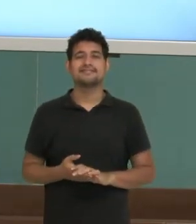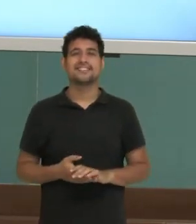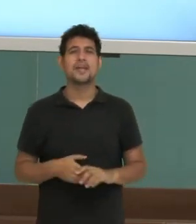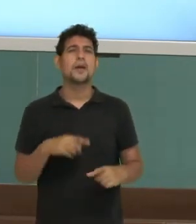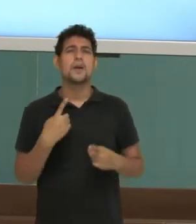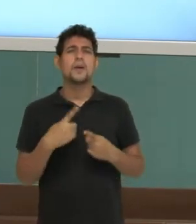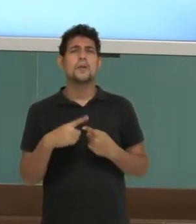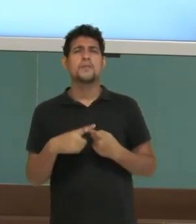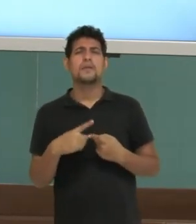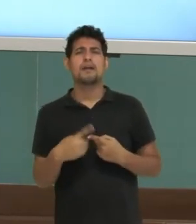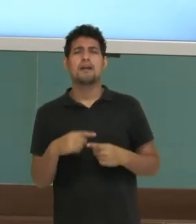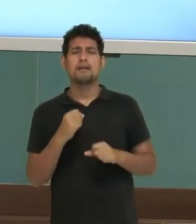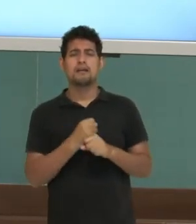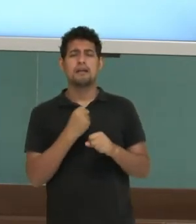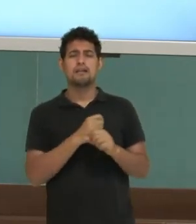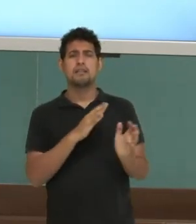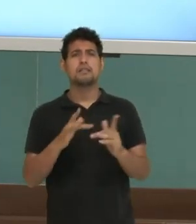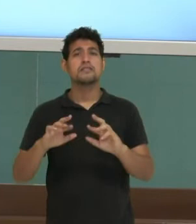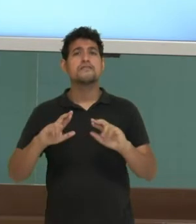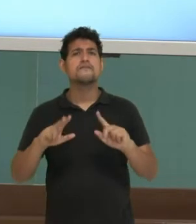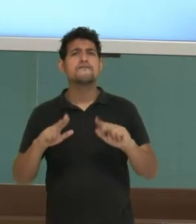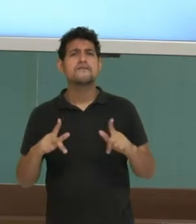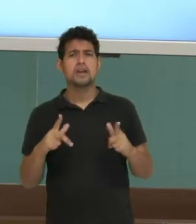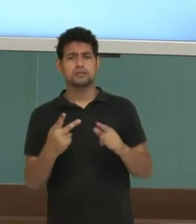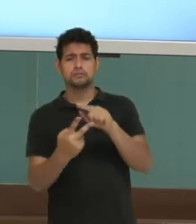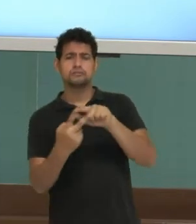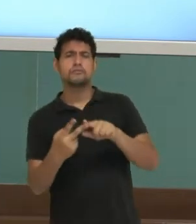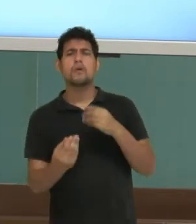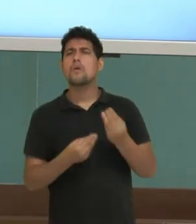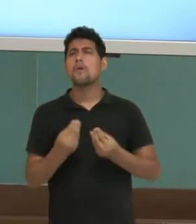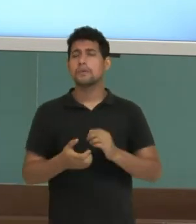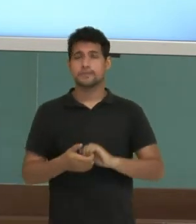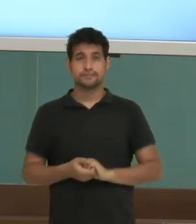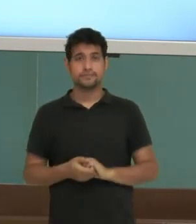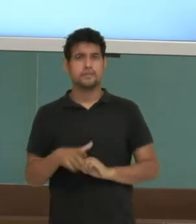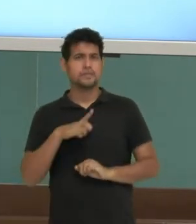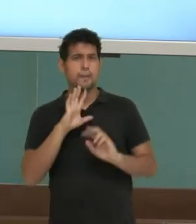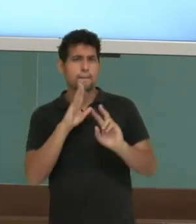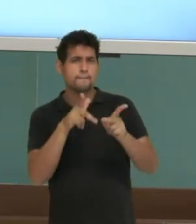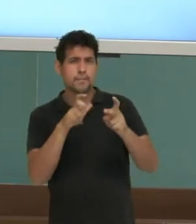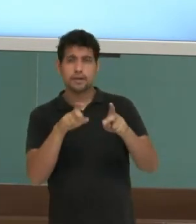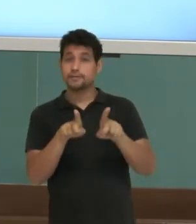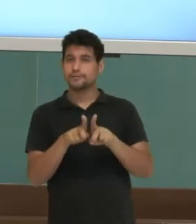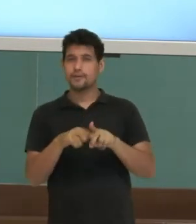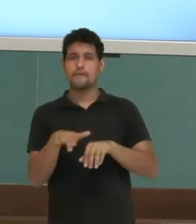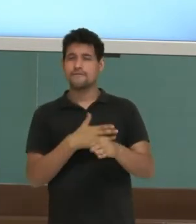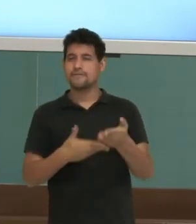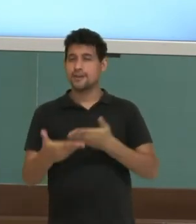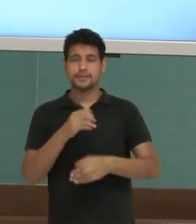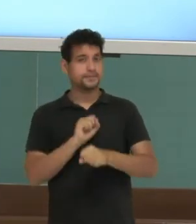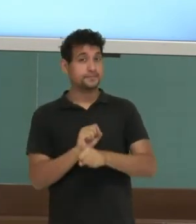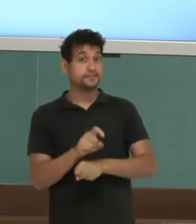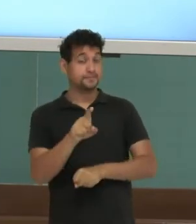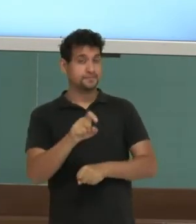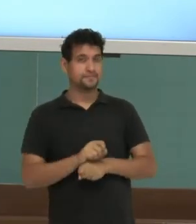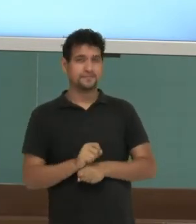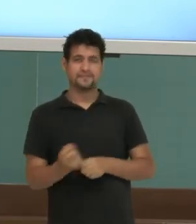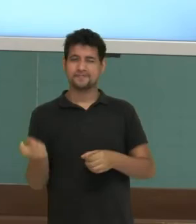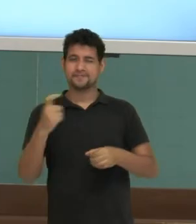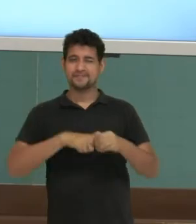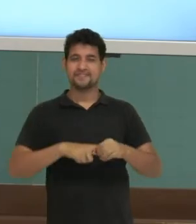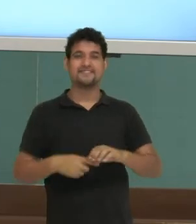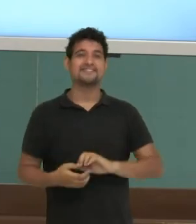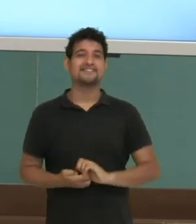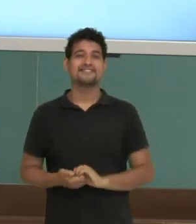as estações do ano são diferentes nos dois hemisférios? E vocês perceberam isso no diálogo. Eu vou dar um tempinho para vocês e eu